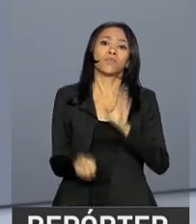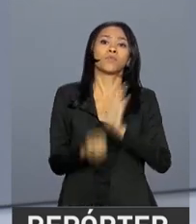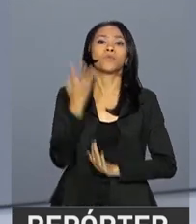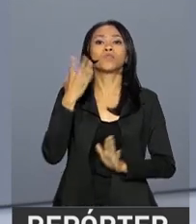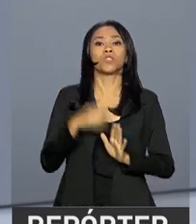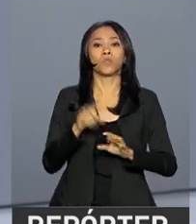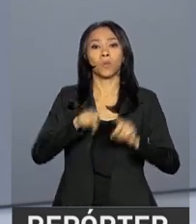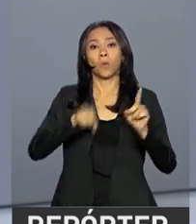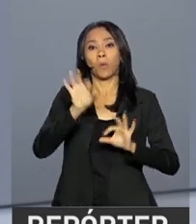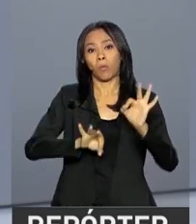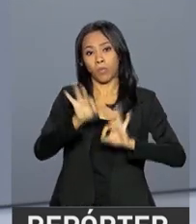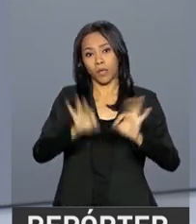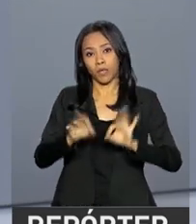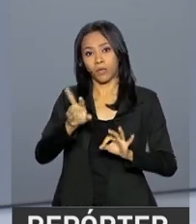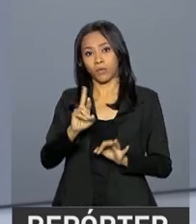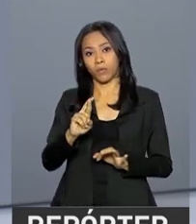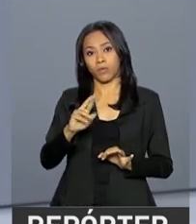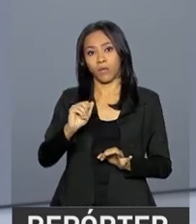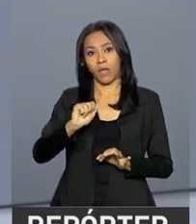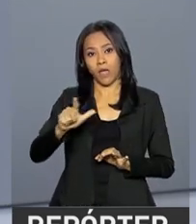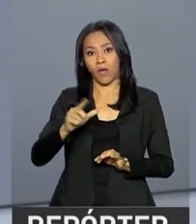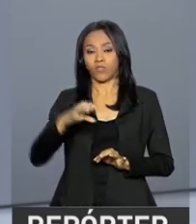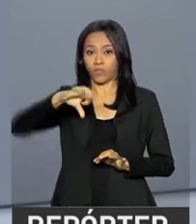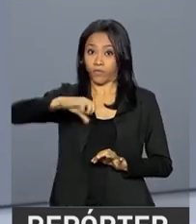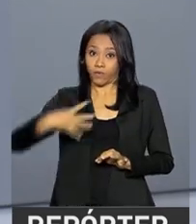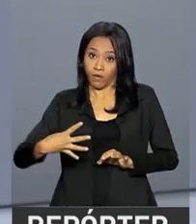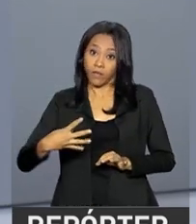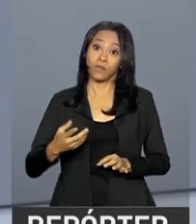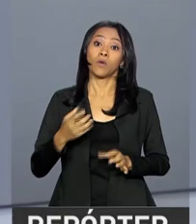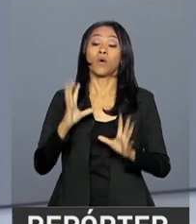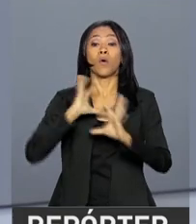1994. O acumulado dos últimos 12 meses foi de